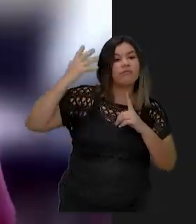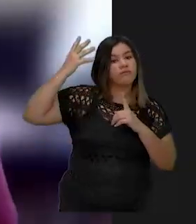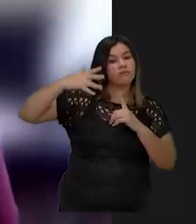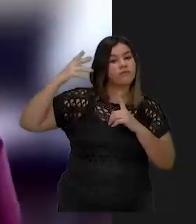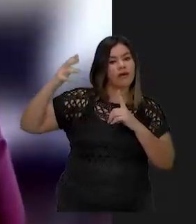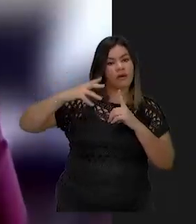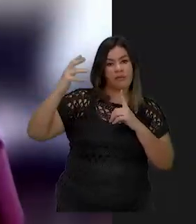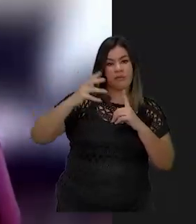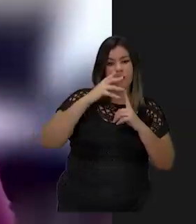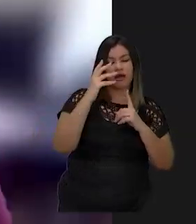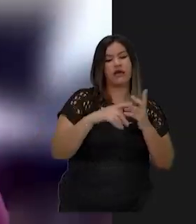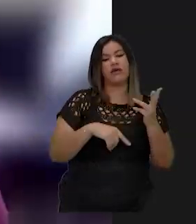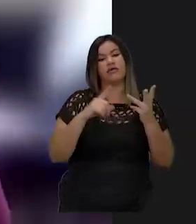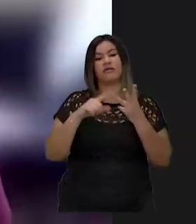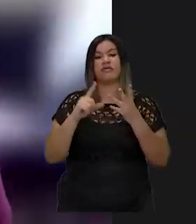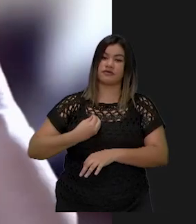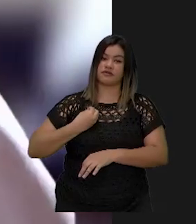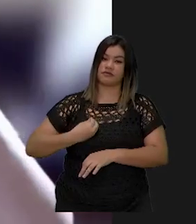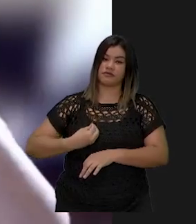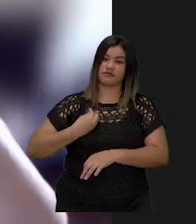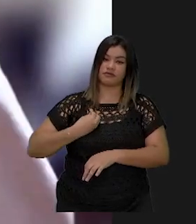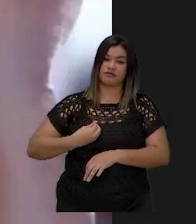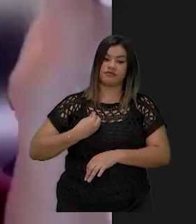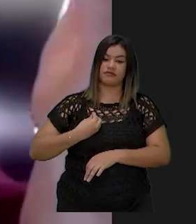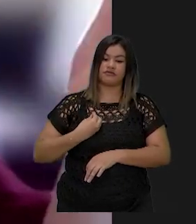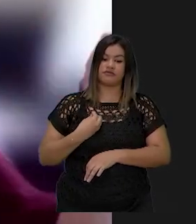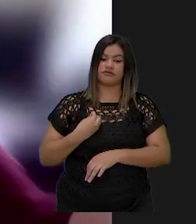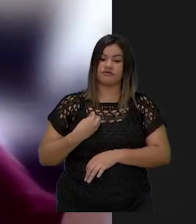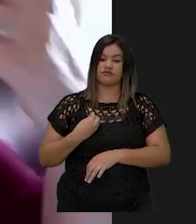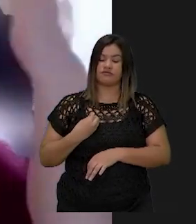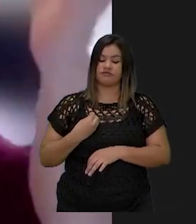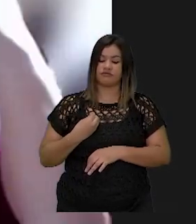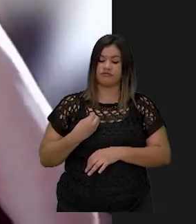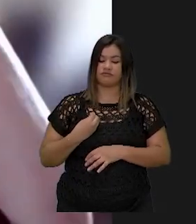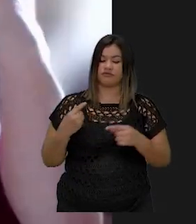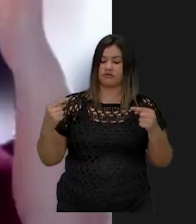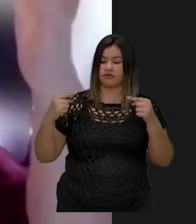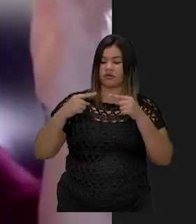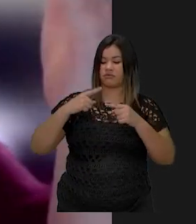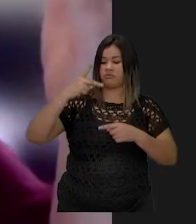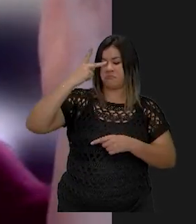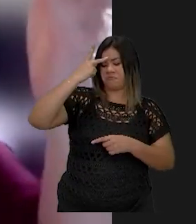seria um manual de aprofundamento